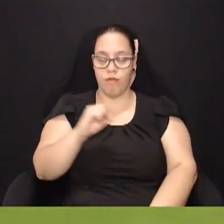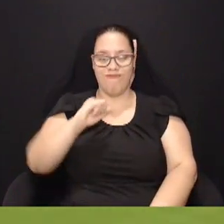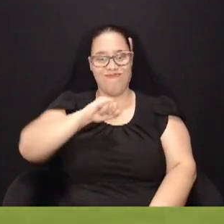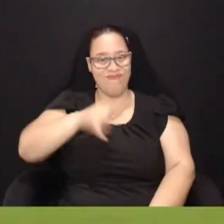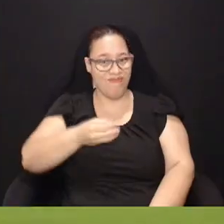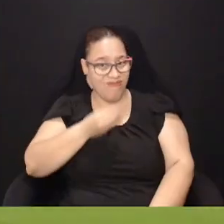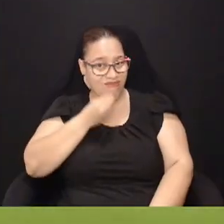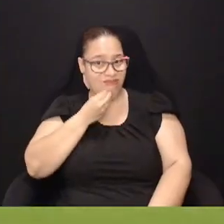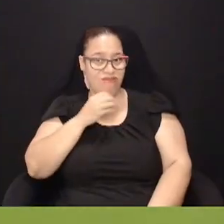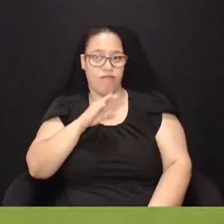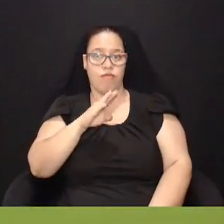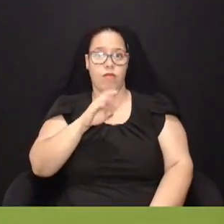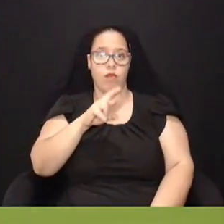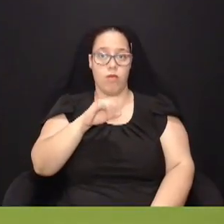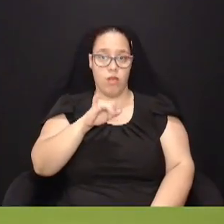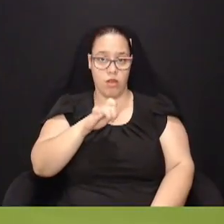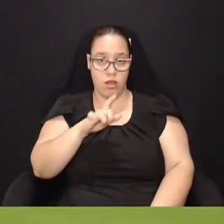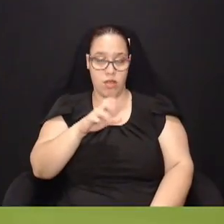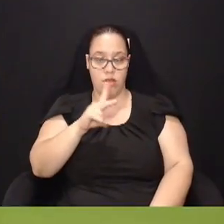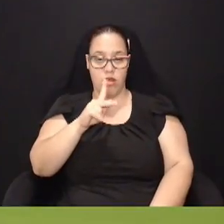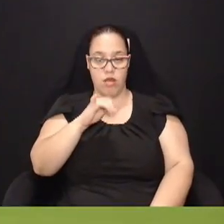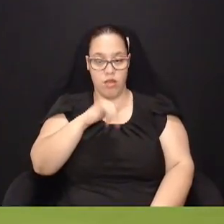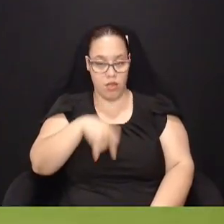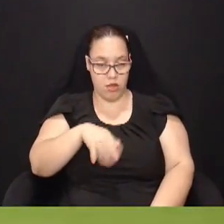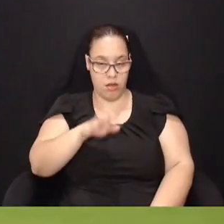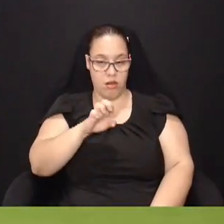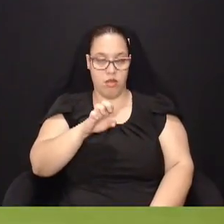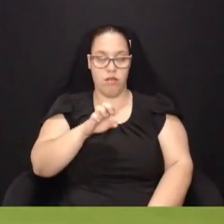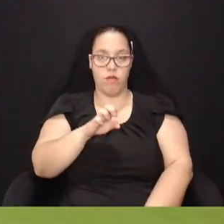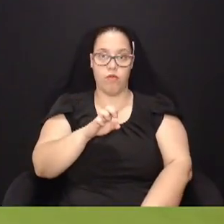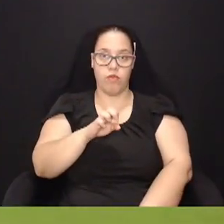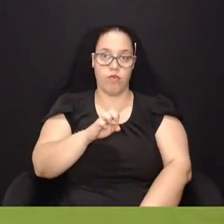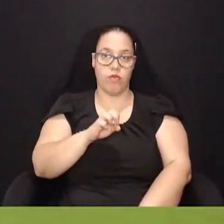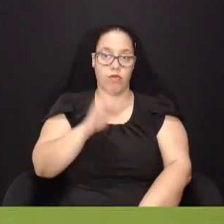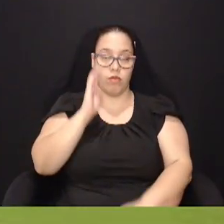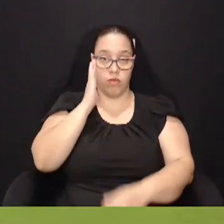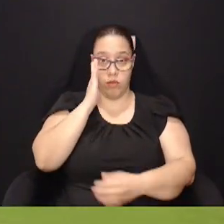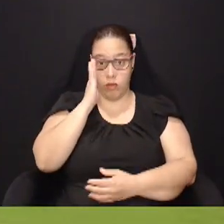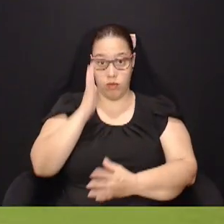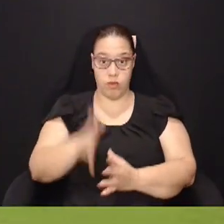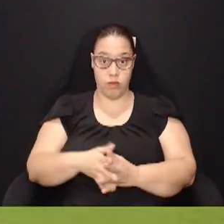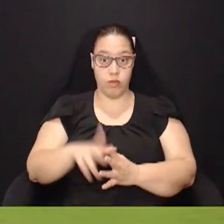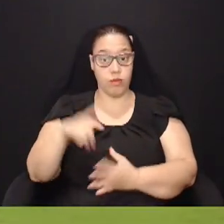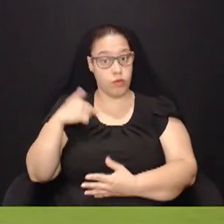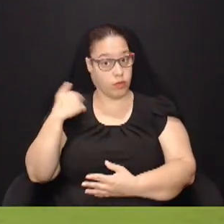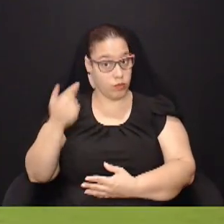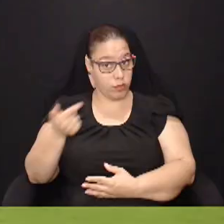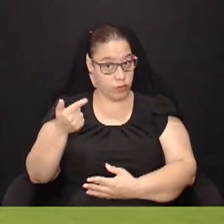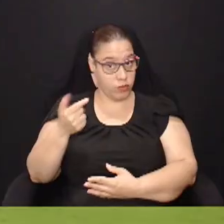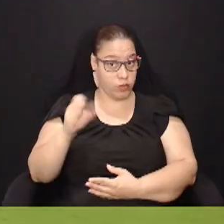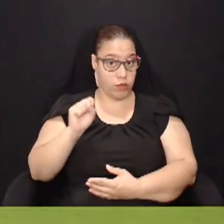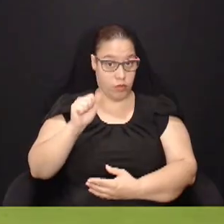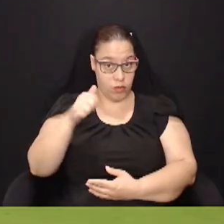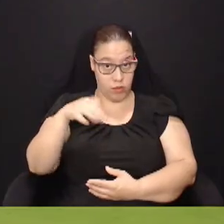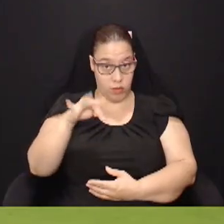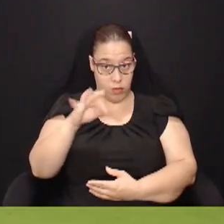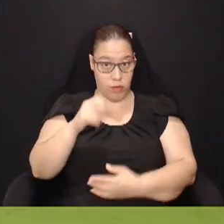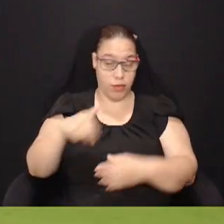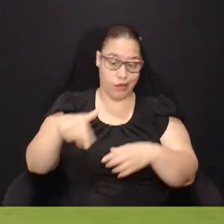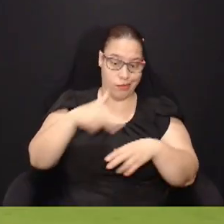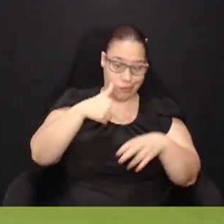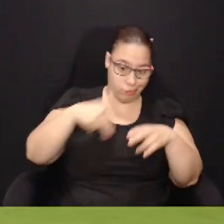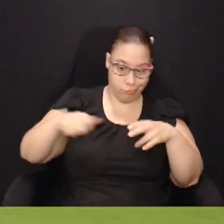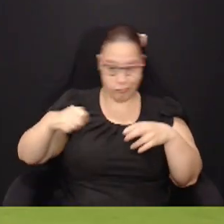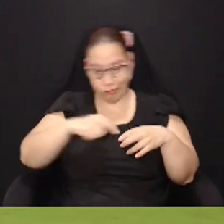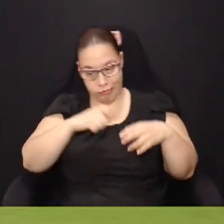Barreal, Kaique França cresceu na frente do atacante. E depois, o Santos ficou rodando a área do Bugre